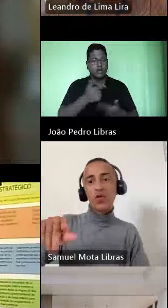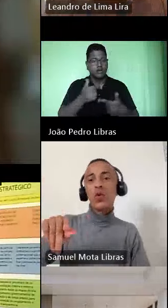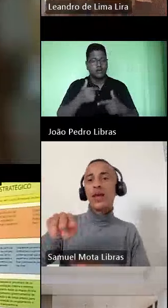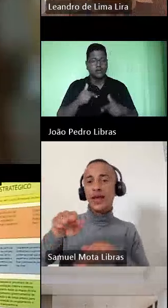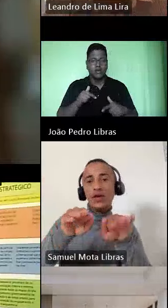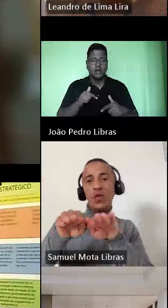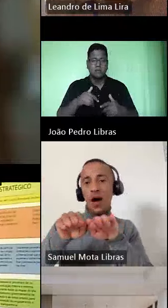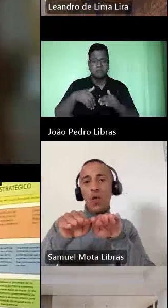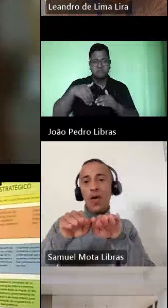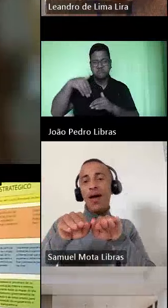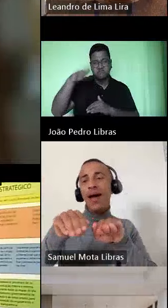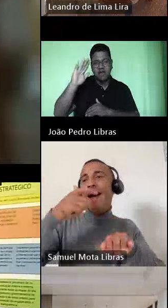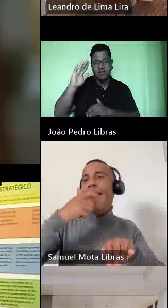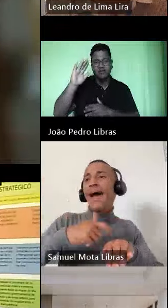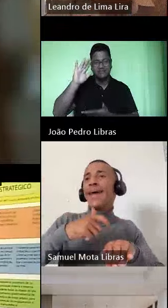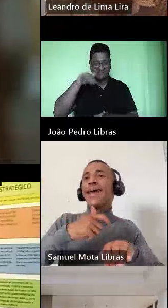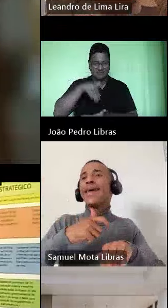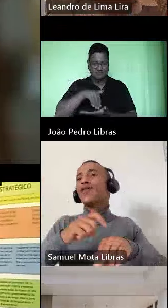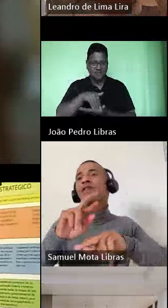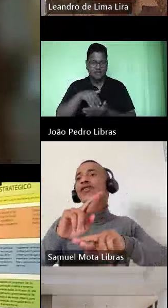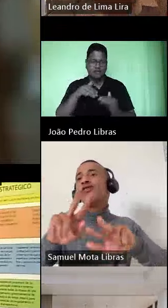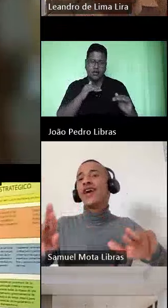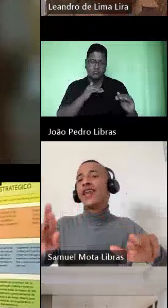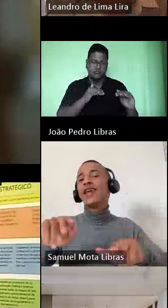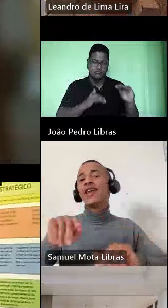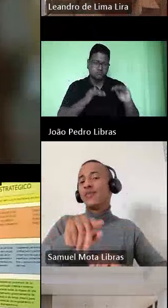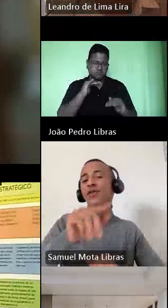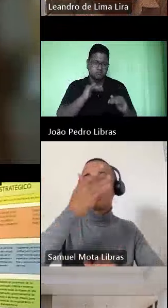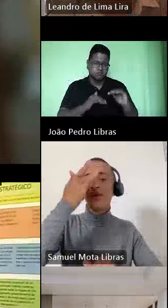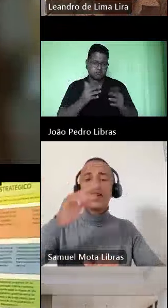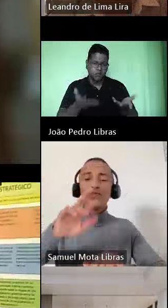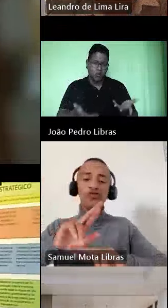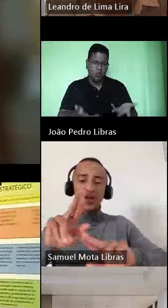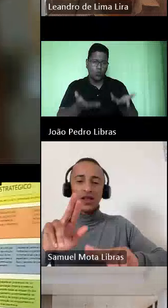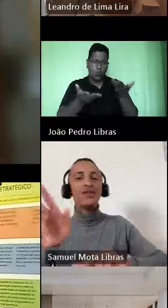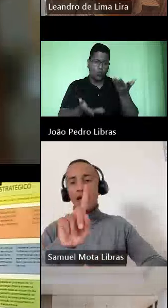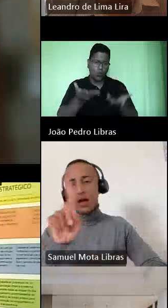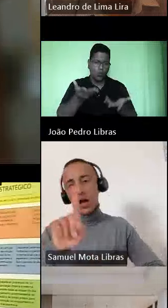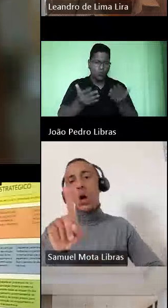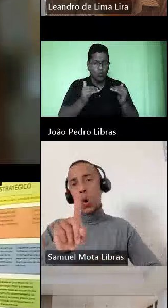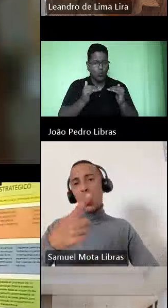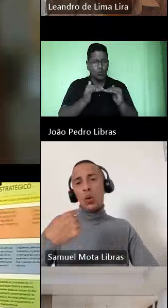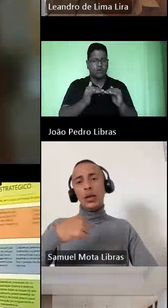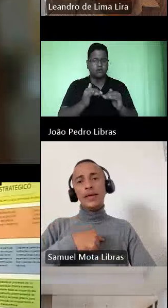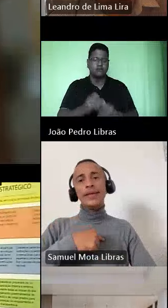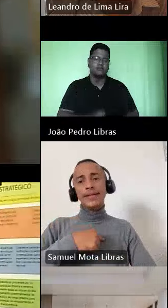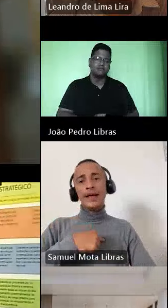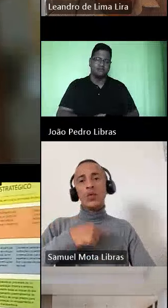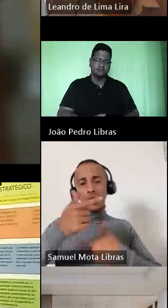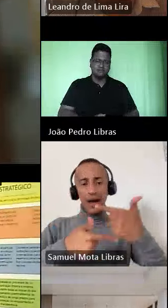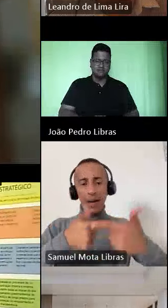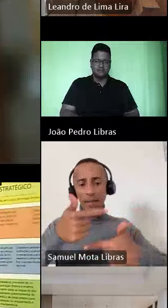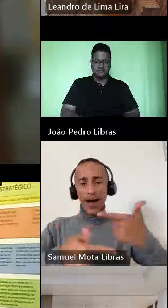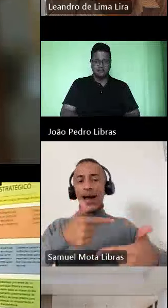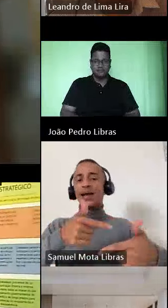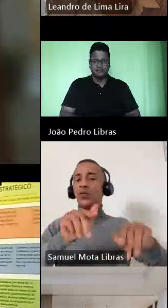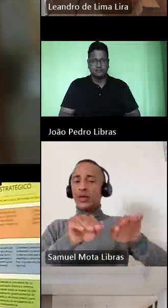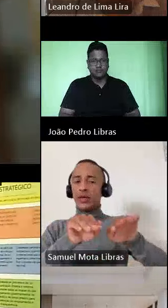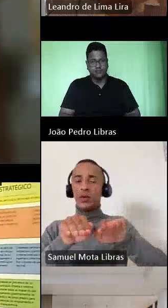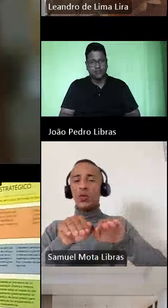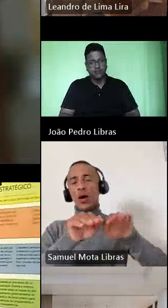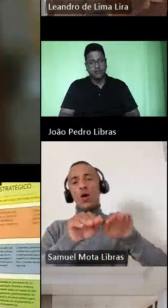de menos assim né chegue nesse equilíbrio assim que de fato se resguarde e acho